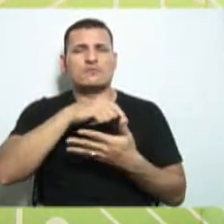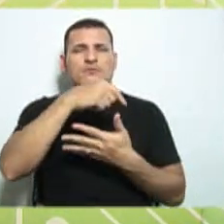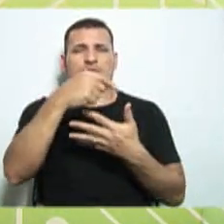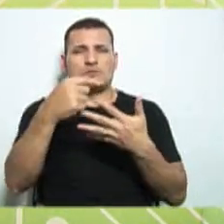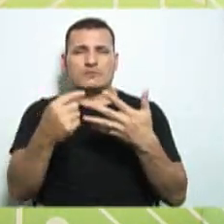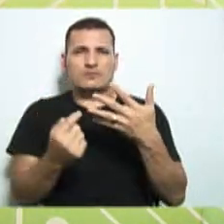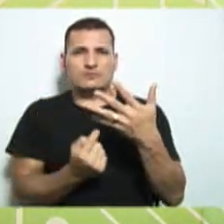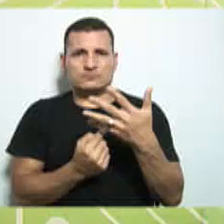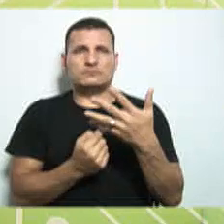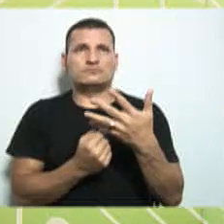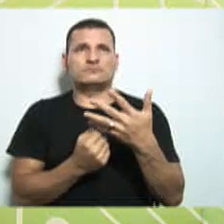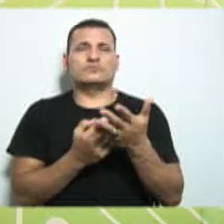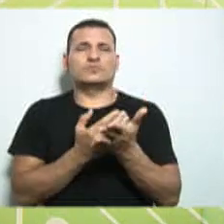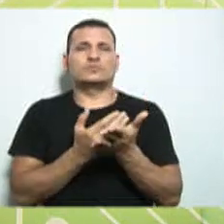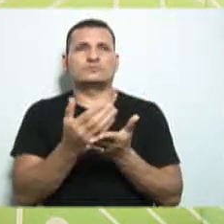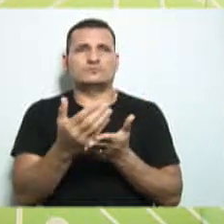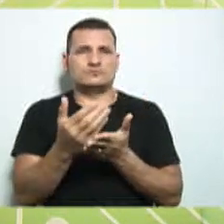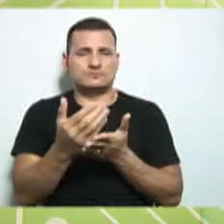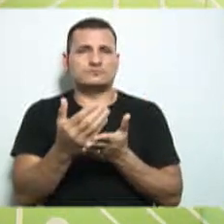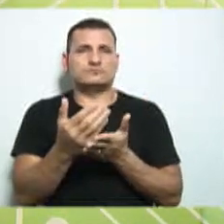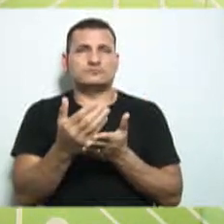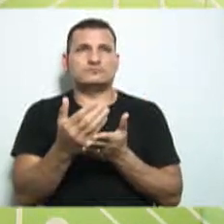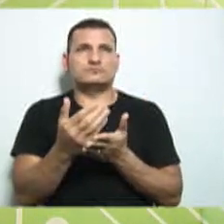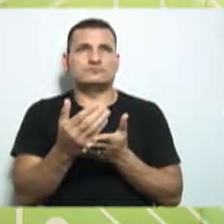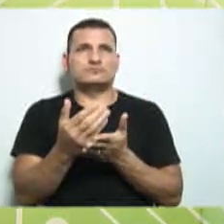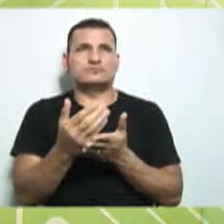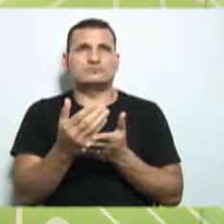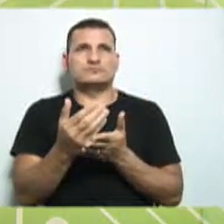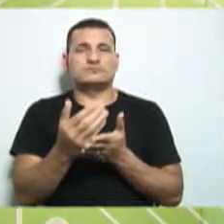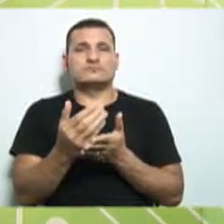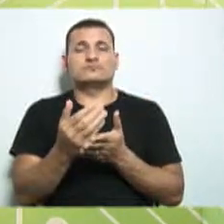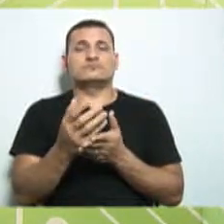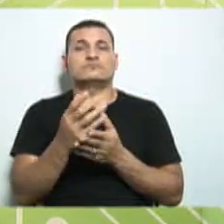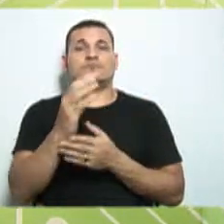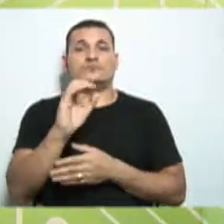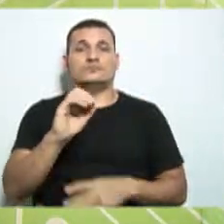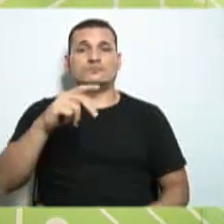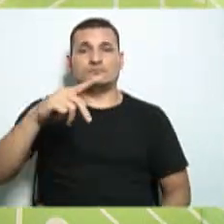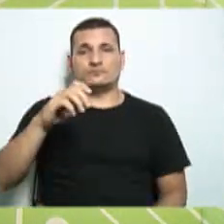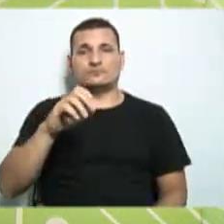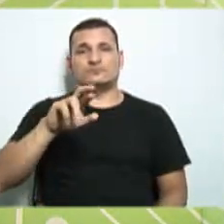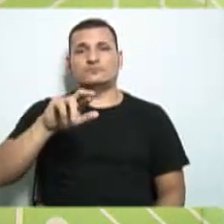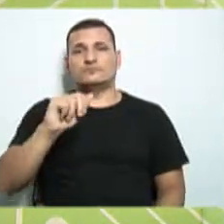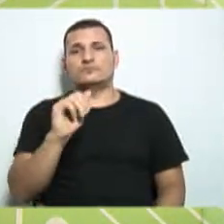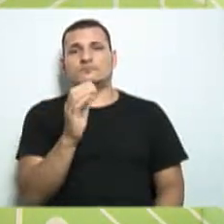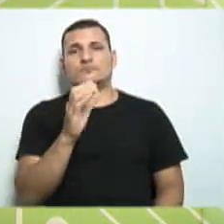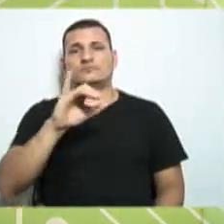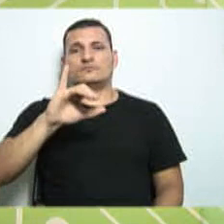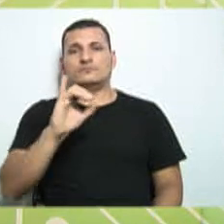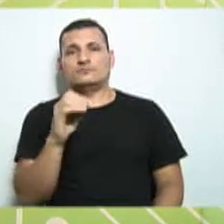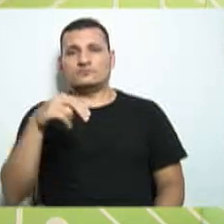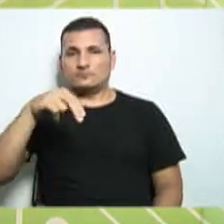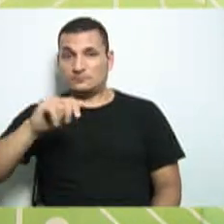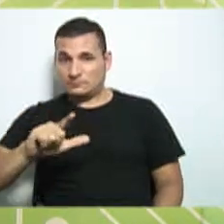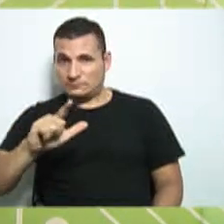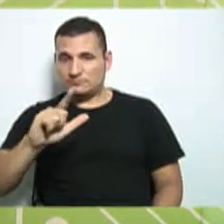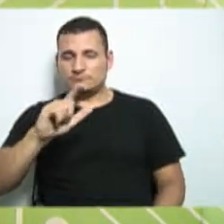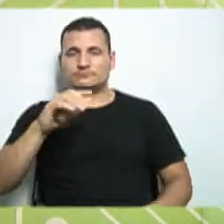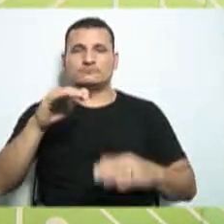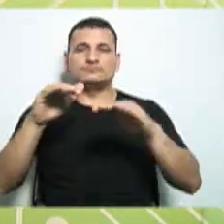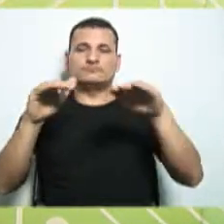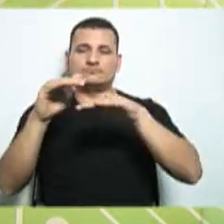parte intermediária começa a agir dessa forma. E é lógico, o operacional, que é a base, que é exatamente onde estão lá